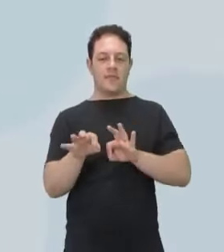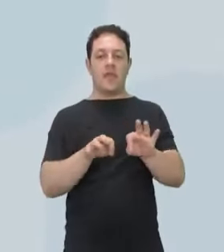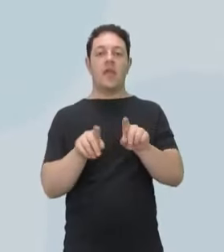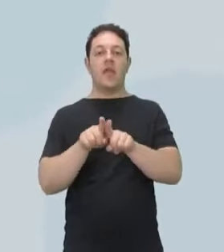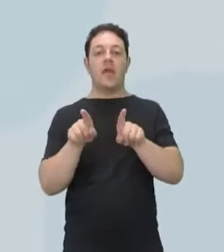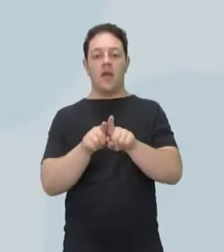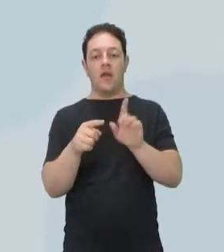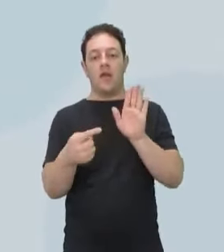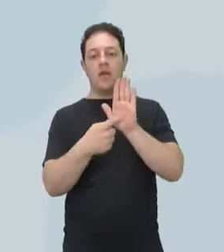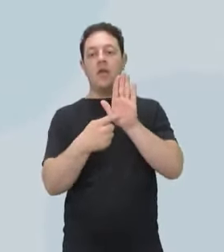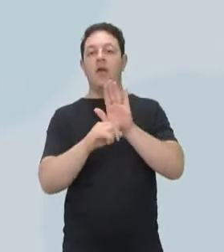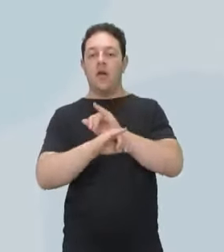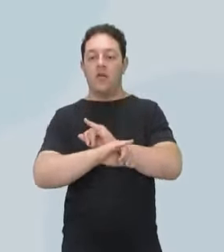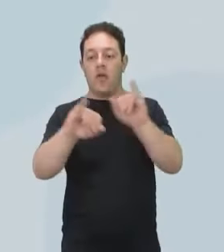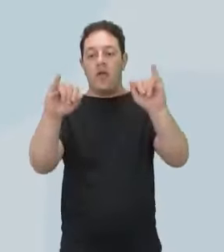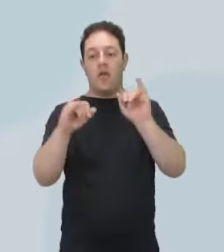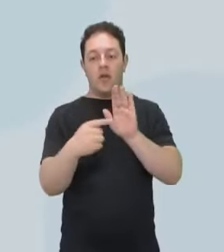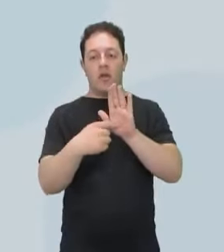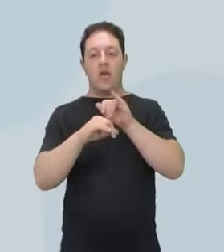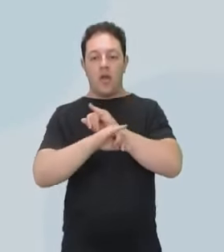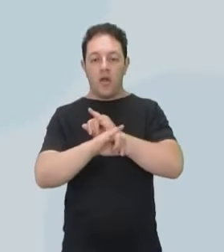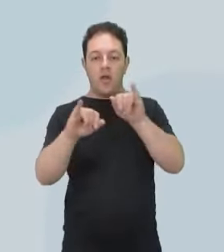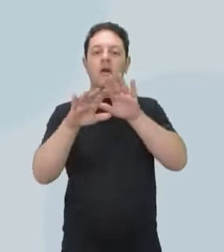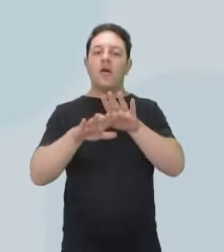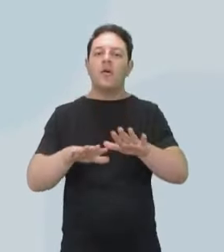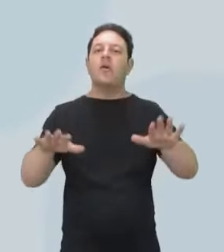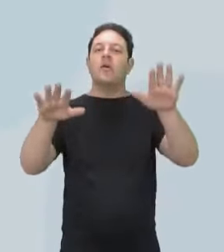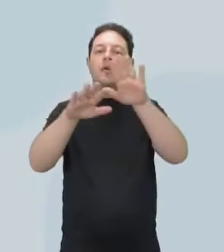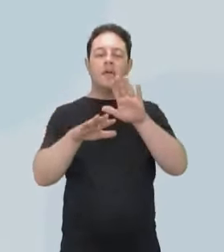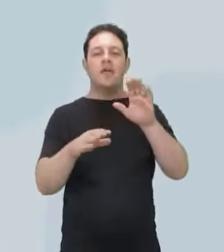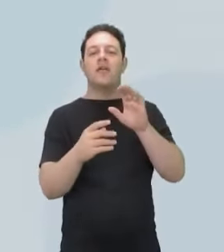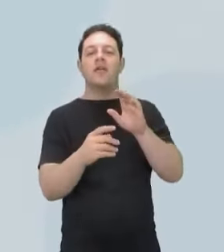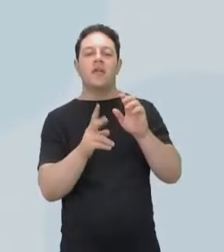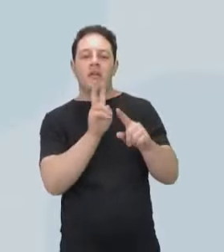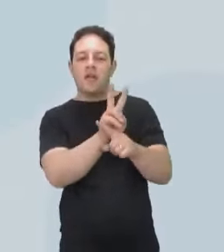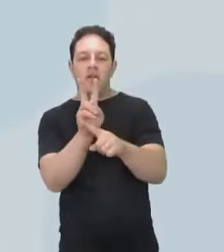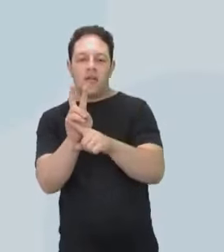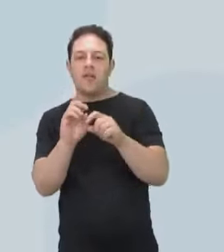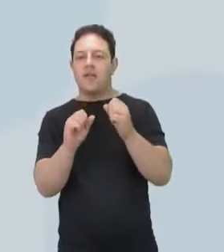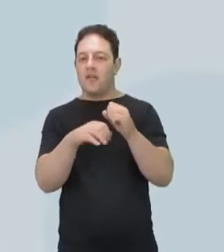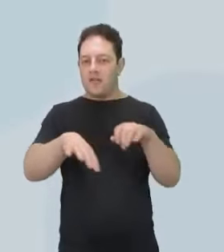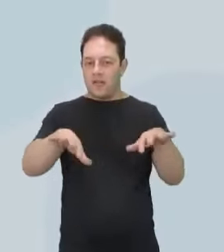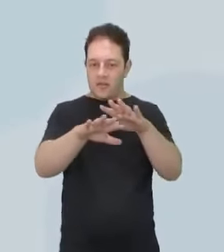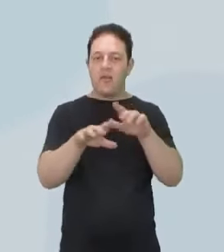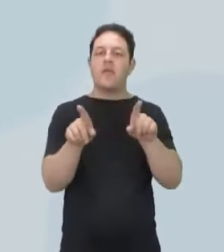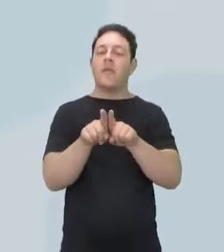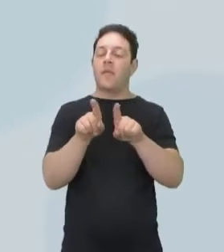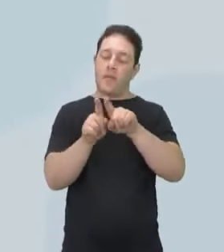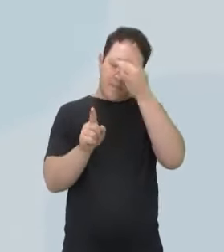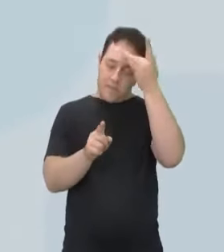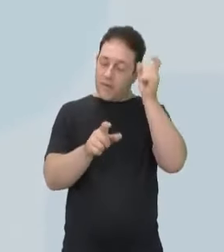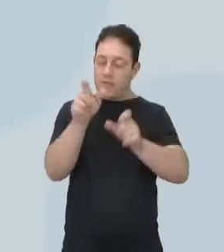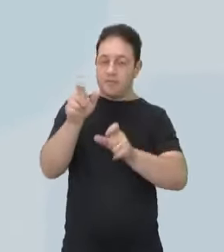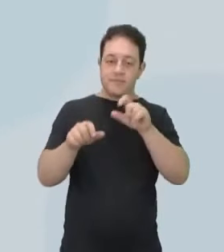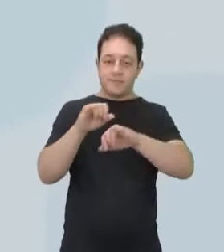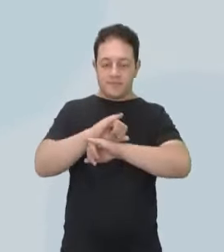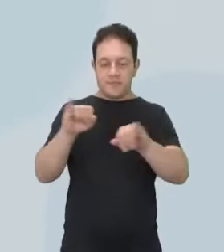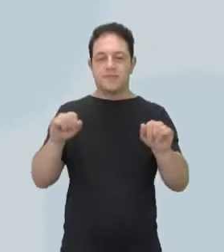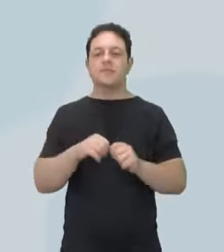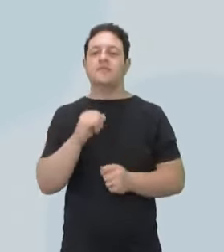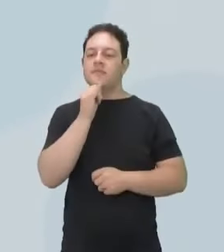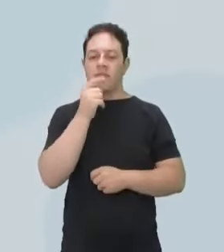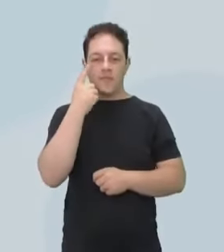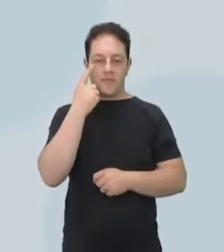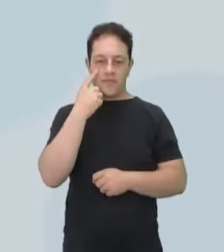emitir alertas, né, tanto para o sistema de defesa civil quanto para a própria população. Então aqui a gente tem um recorte mostrando